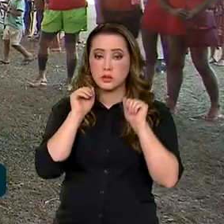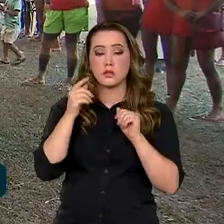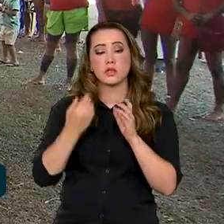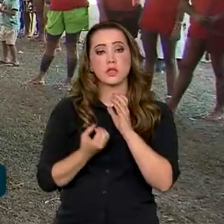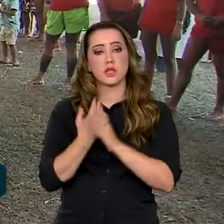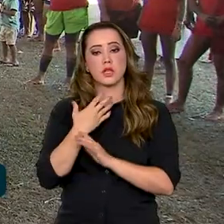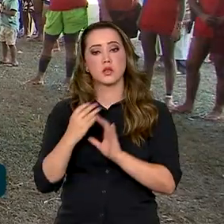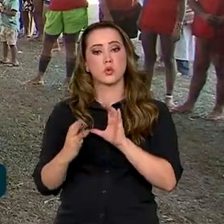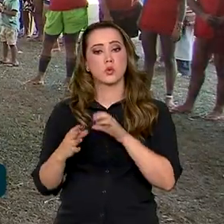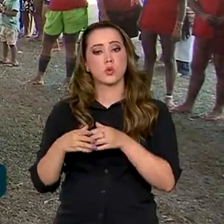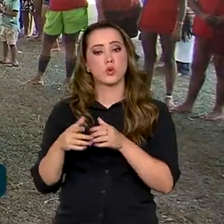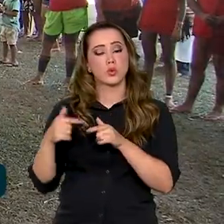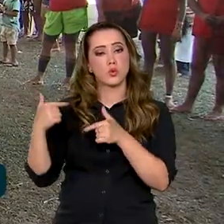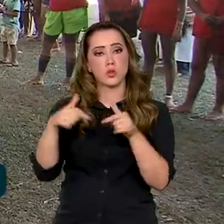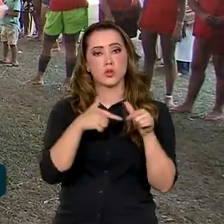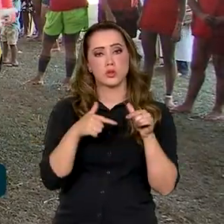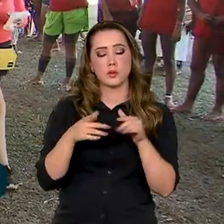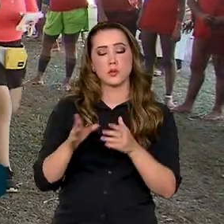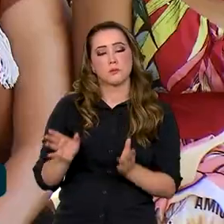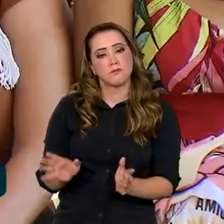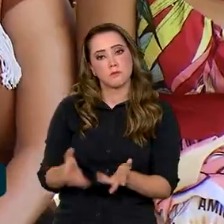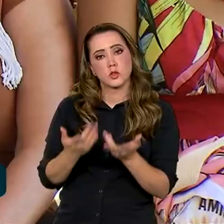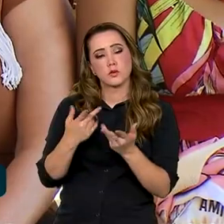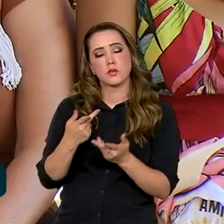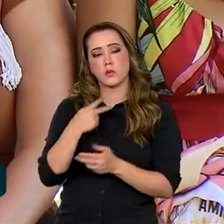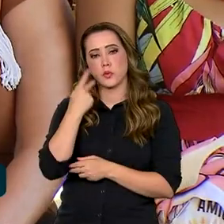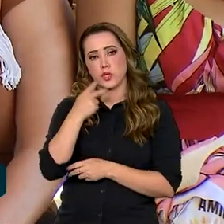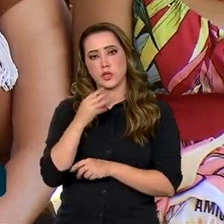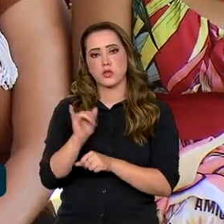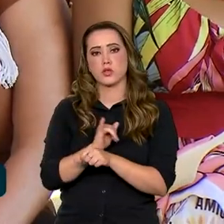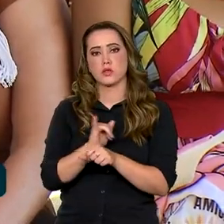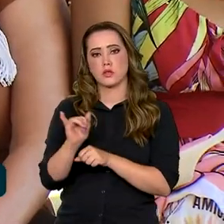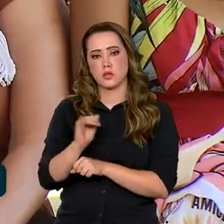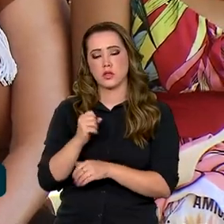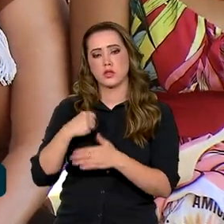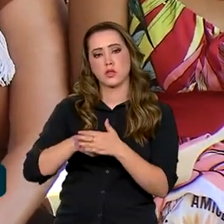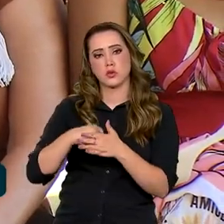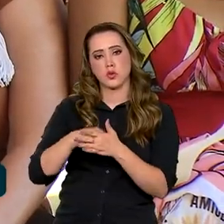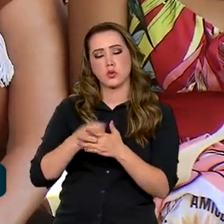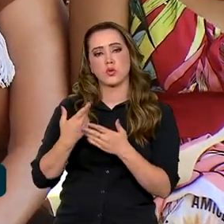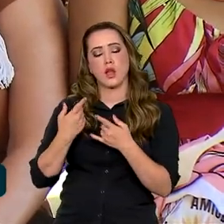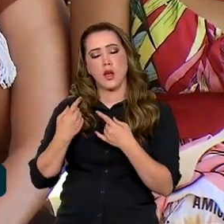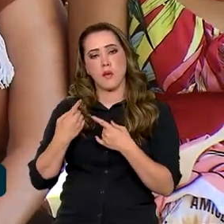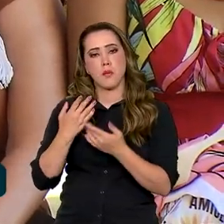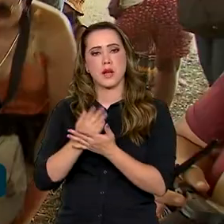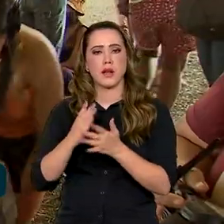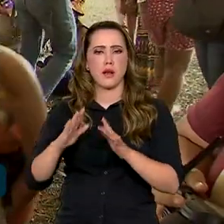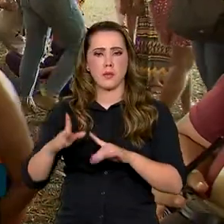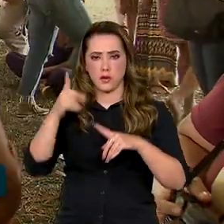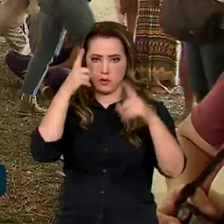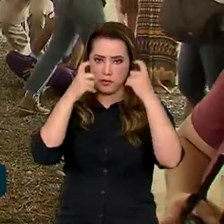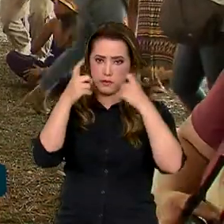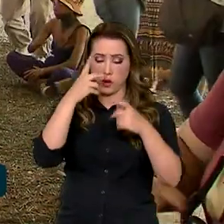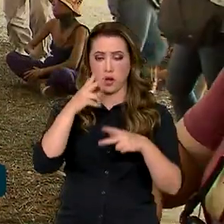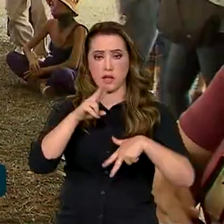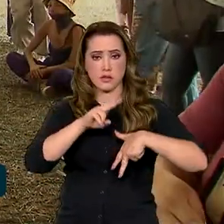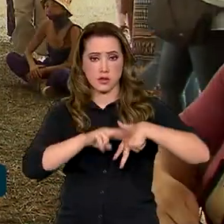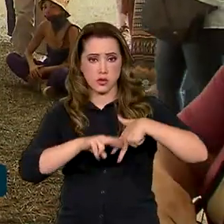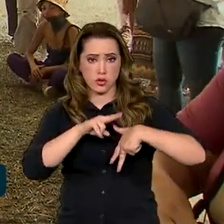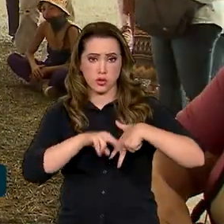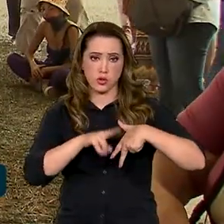para promover políticas públicas e estratégias de prevenção, enfrentamento e erradicação das violências de gênero